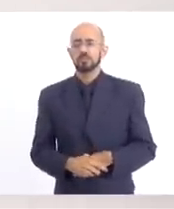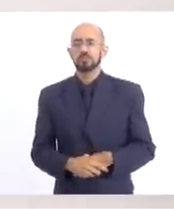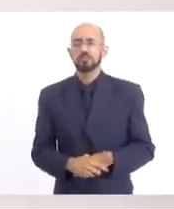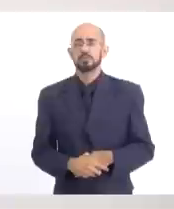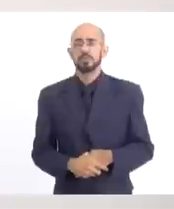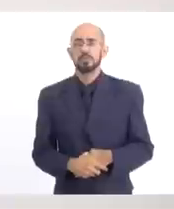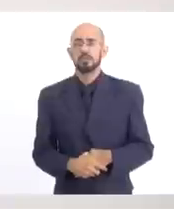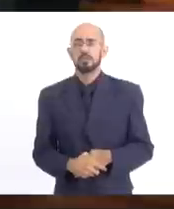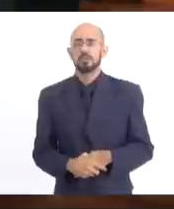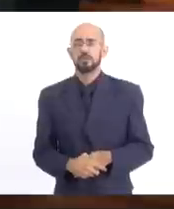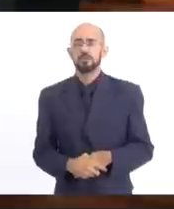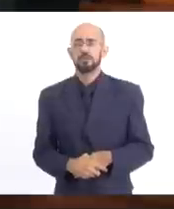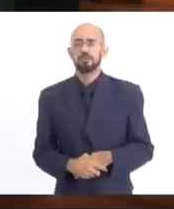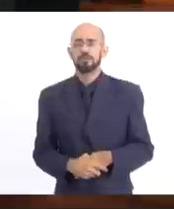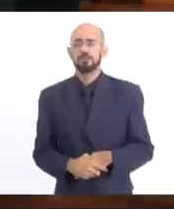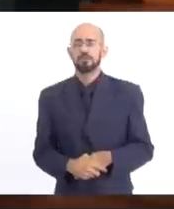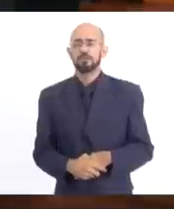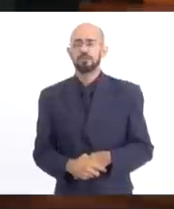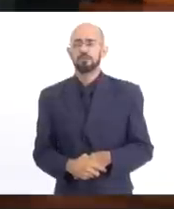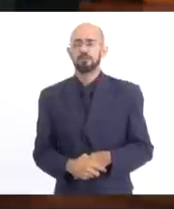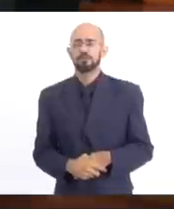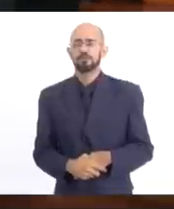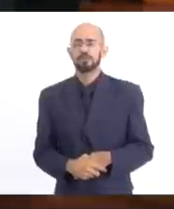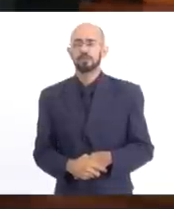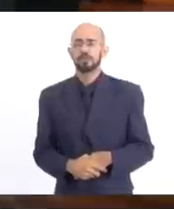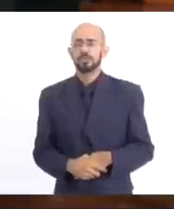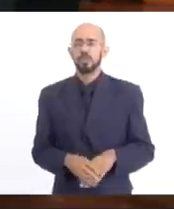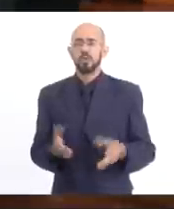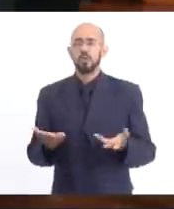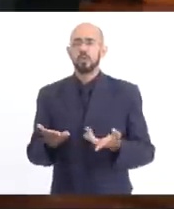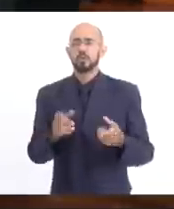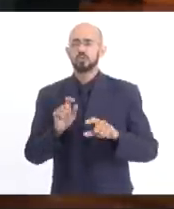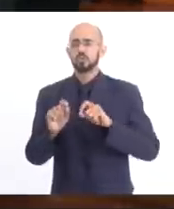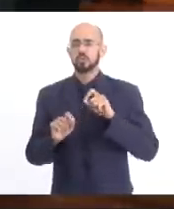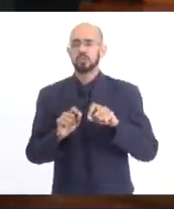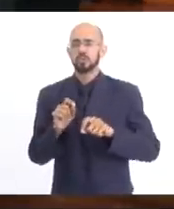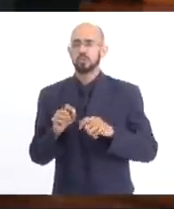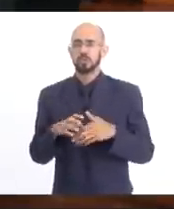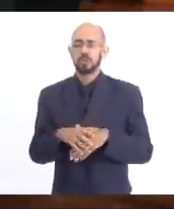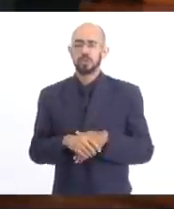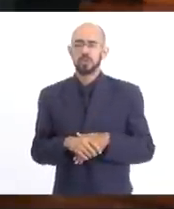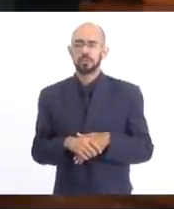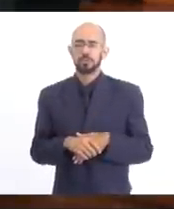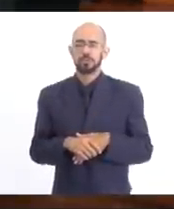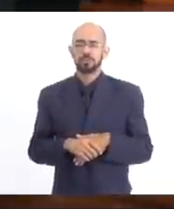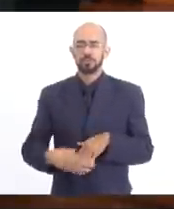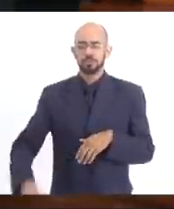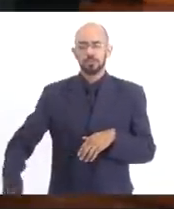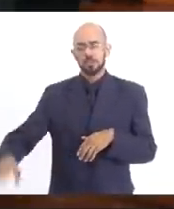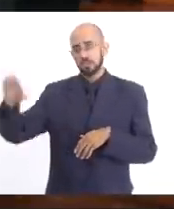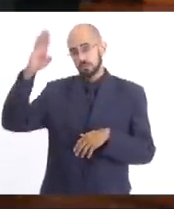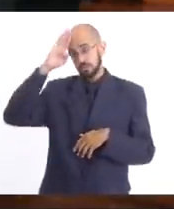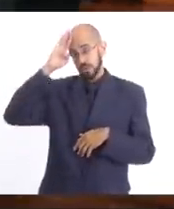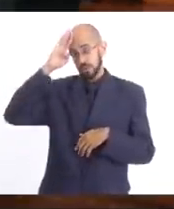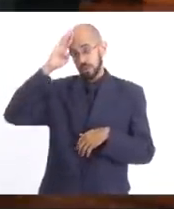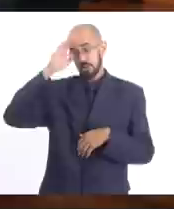aqui, ó. Atual, hoje os oficiais